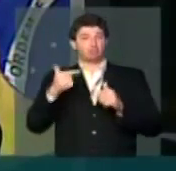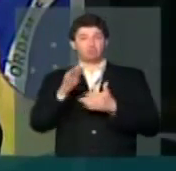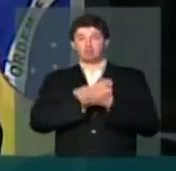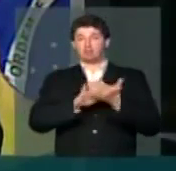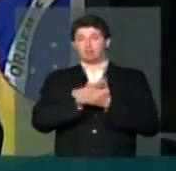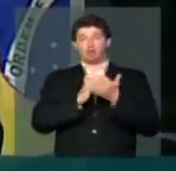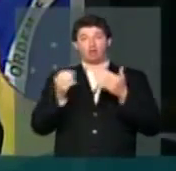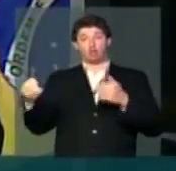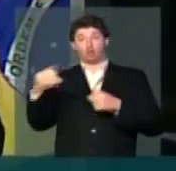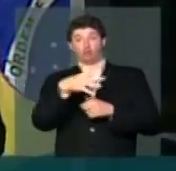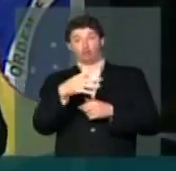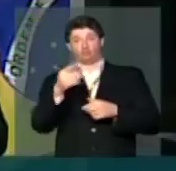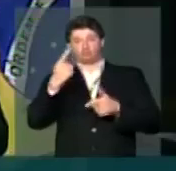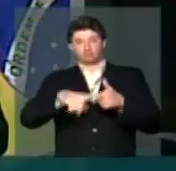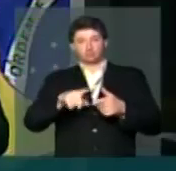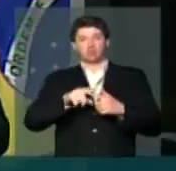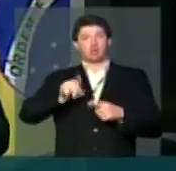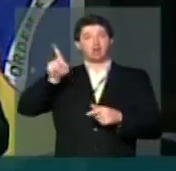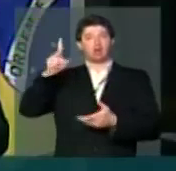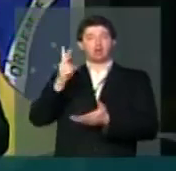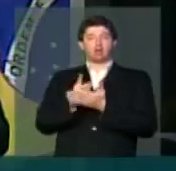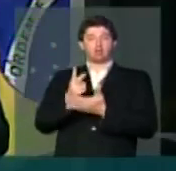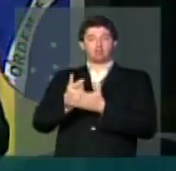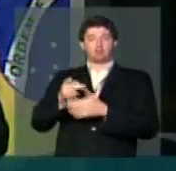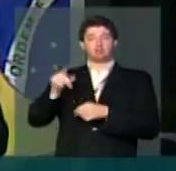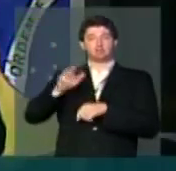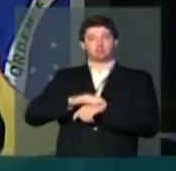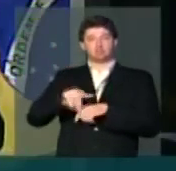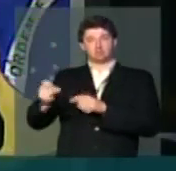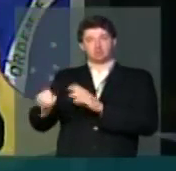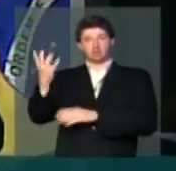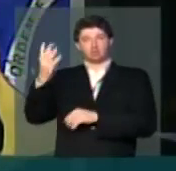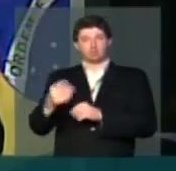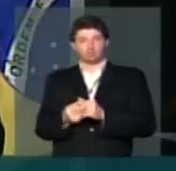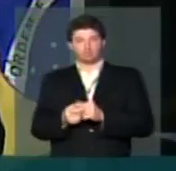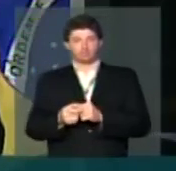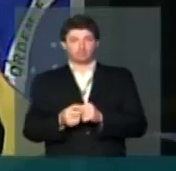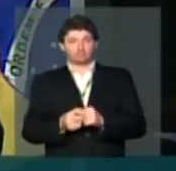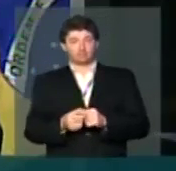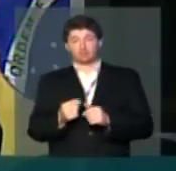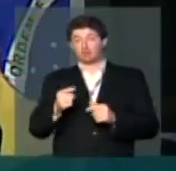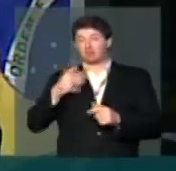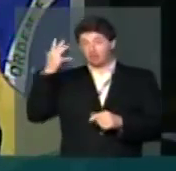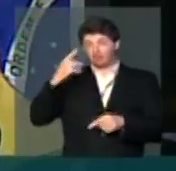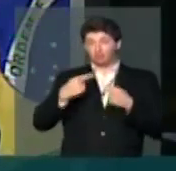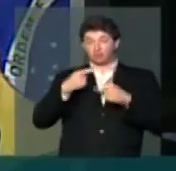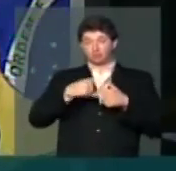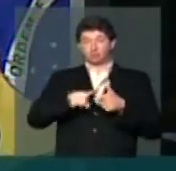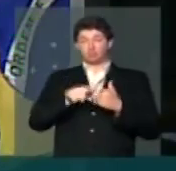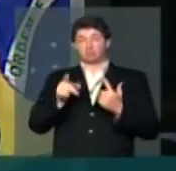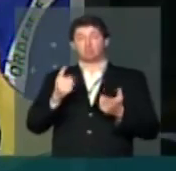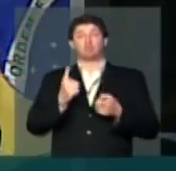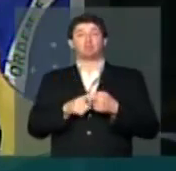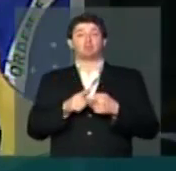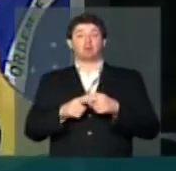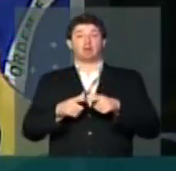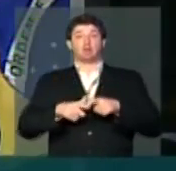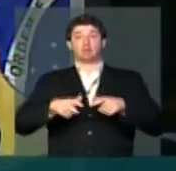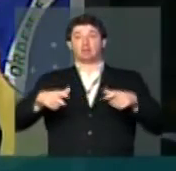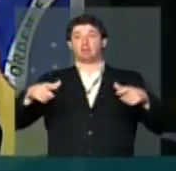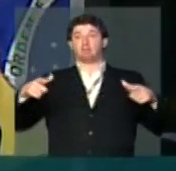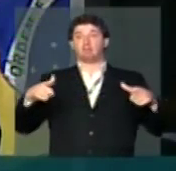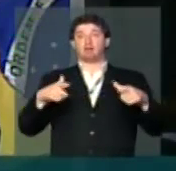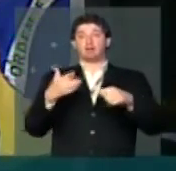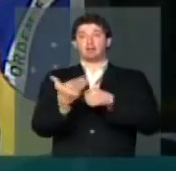saída nova para os problemas que ele próprio criou. A crise é política, porque a gigantesca base parlamentar